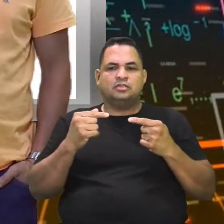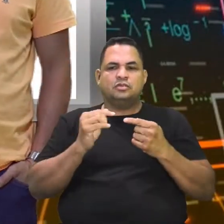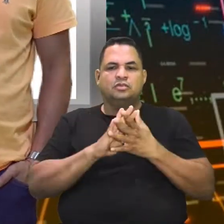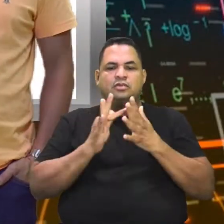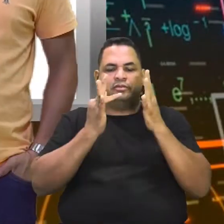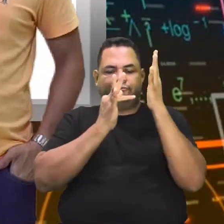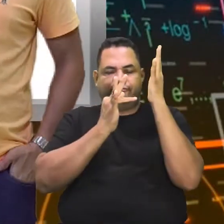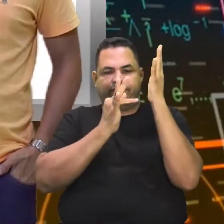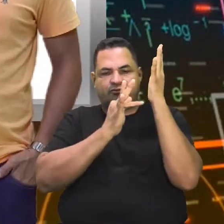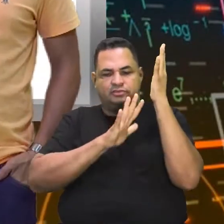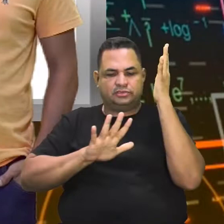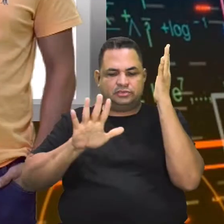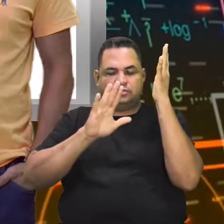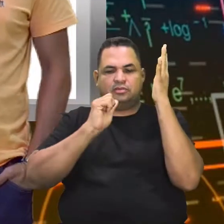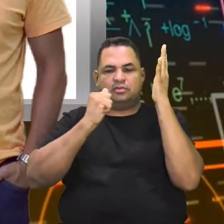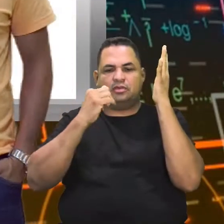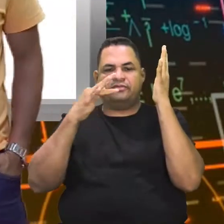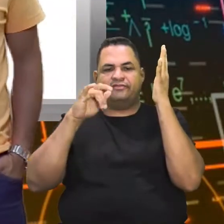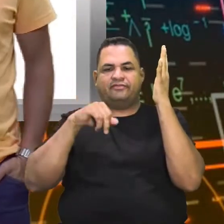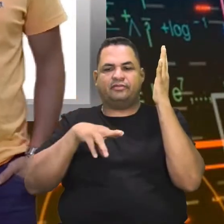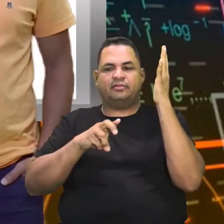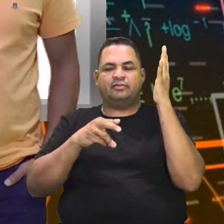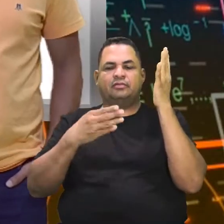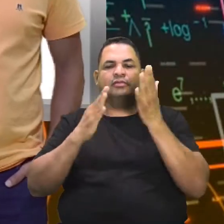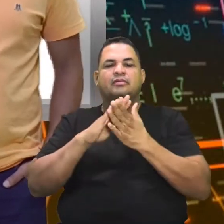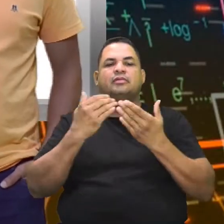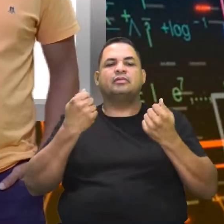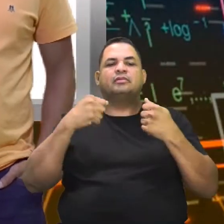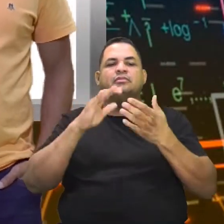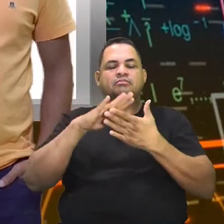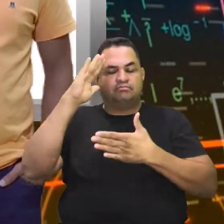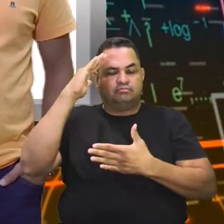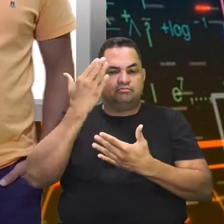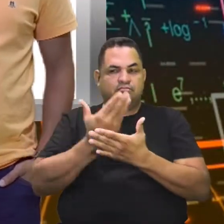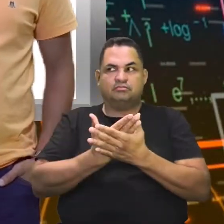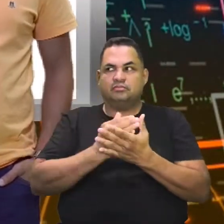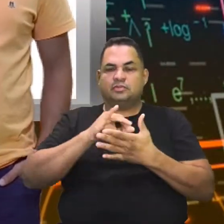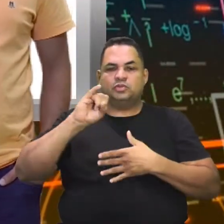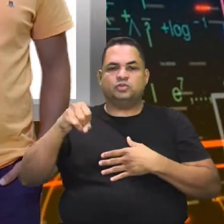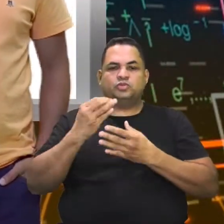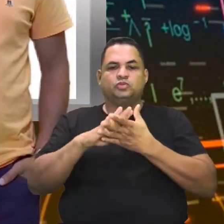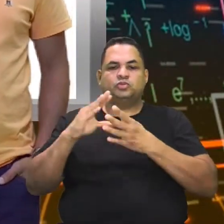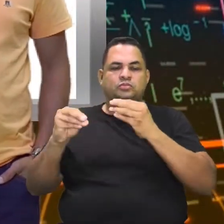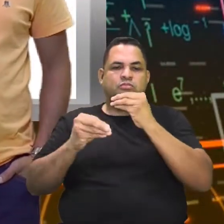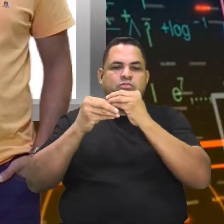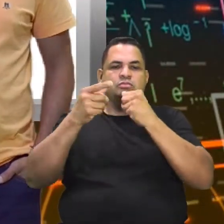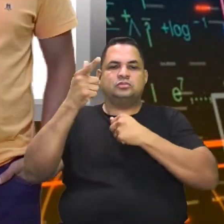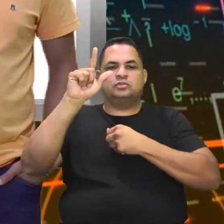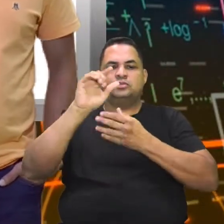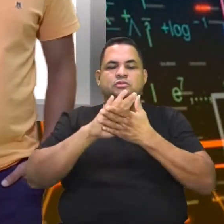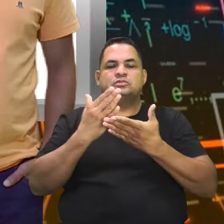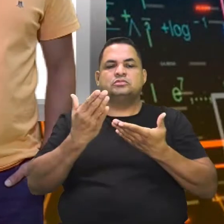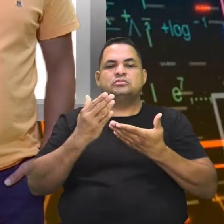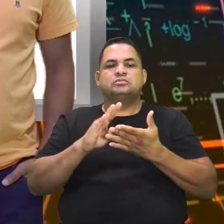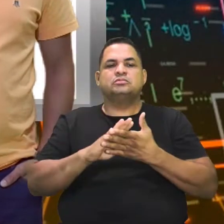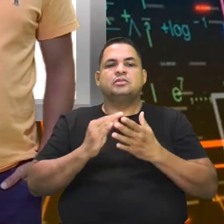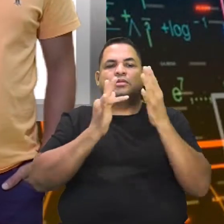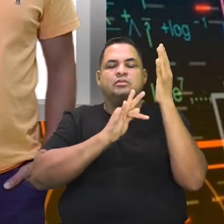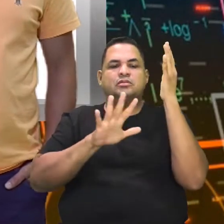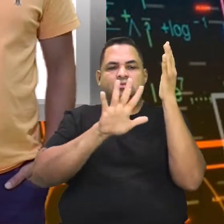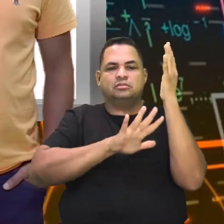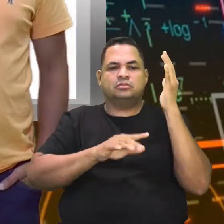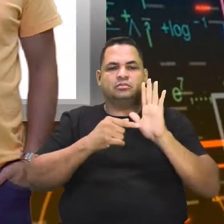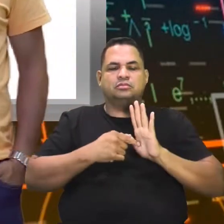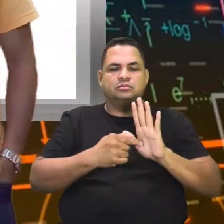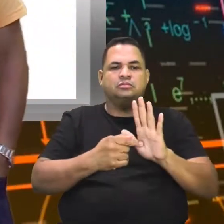Perfeito. Perfeito? E claro que isso vai desenrolar. Você vai acreditar que o juro composto já vai ser um outro tipo de função. Qual é? A